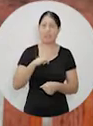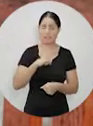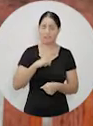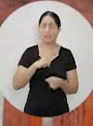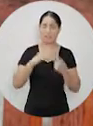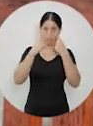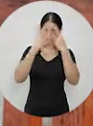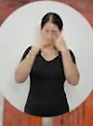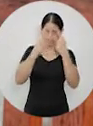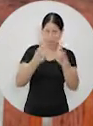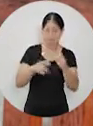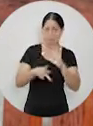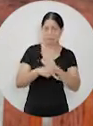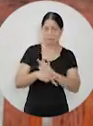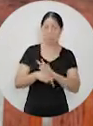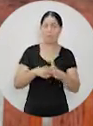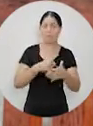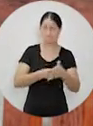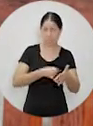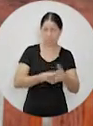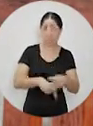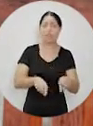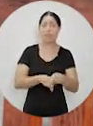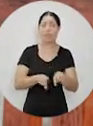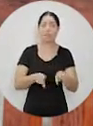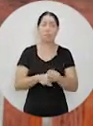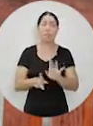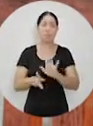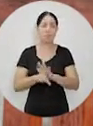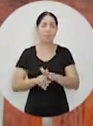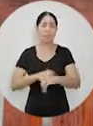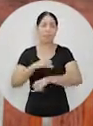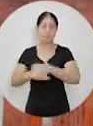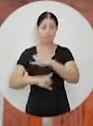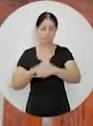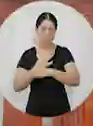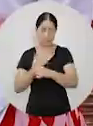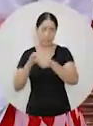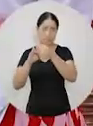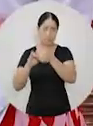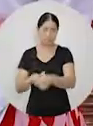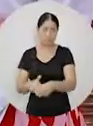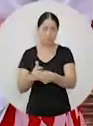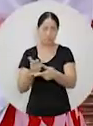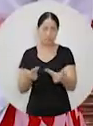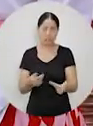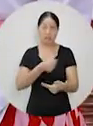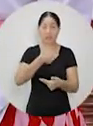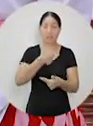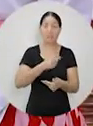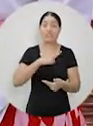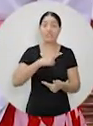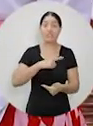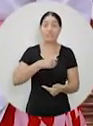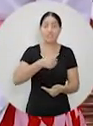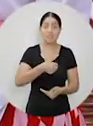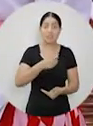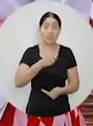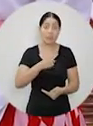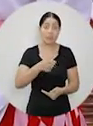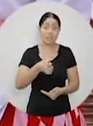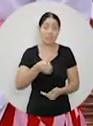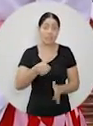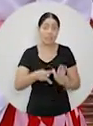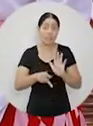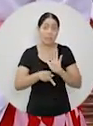físicos como digitais, a jornalistas e comunicadores em geral. e nós contabilizamos